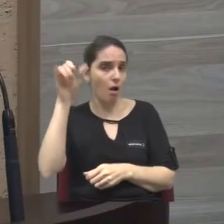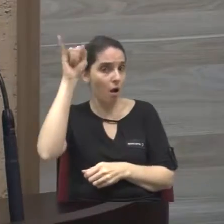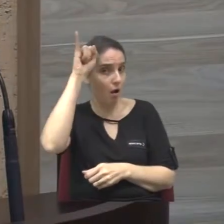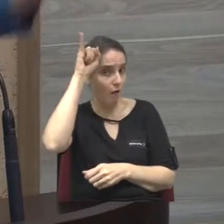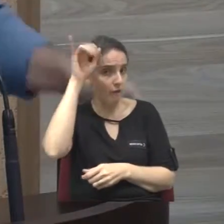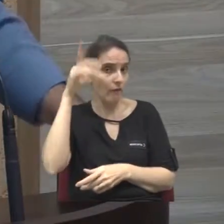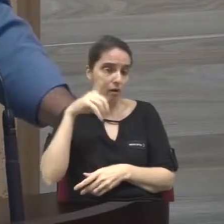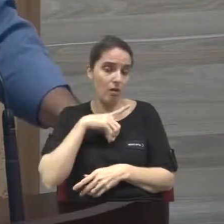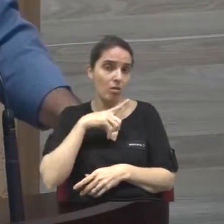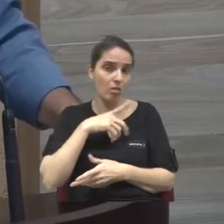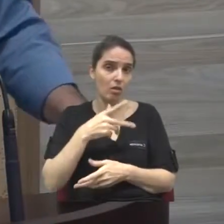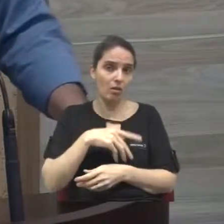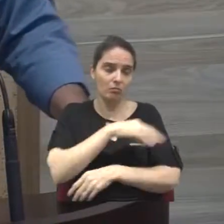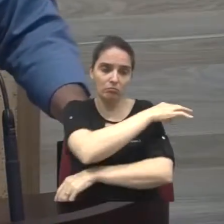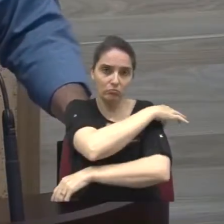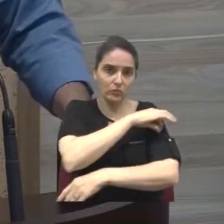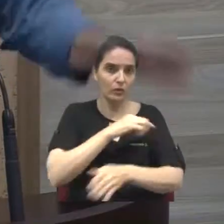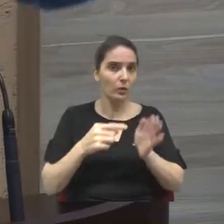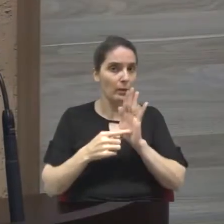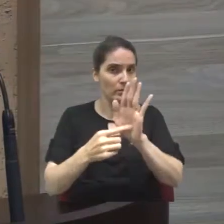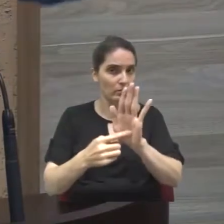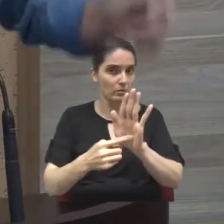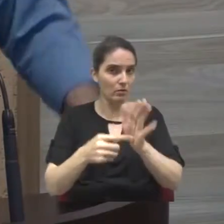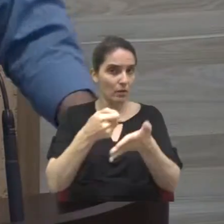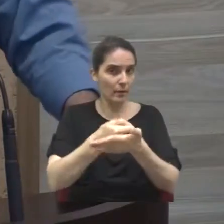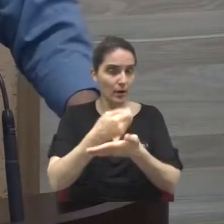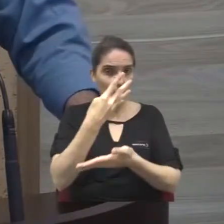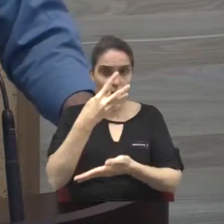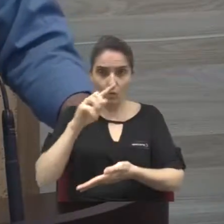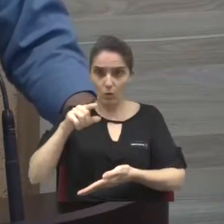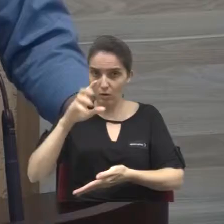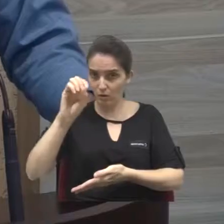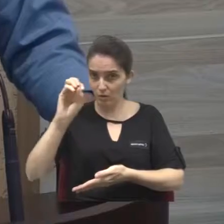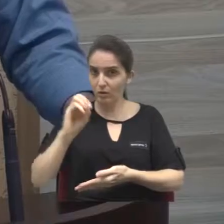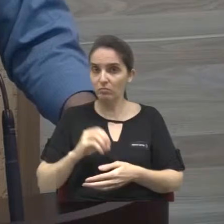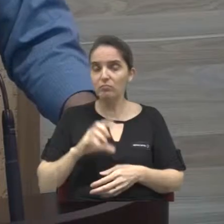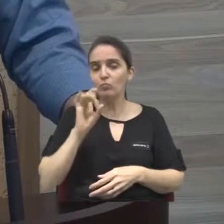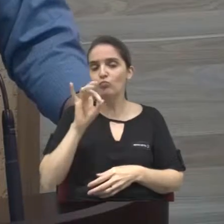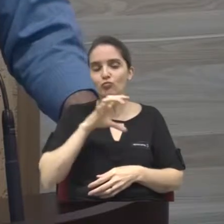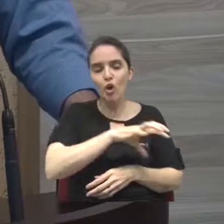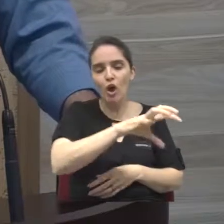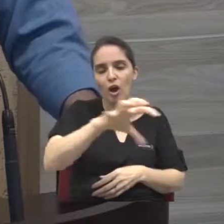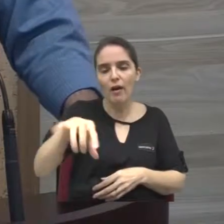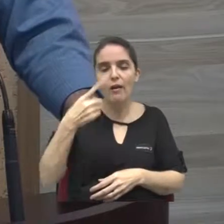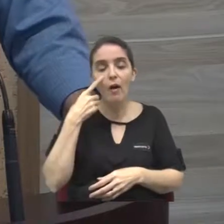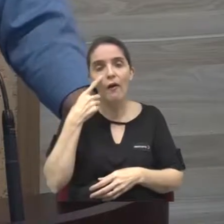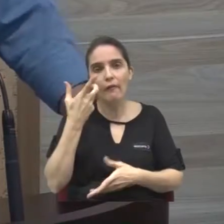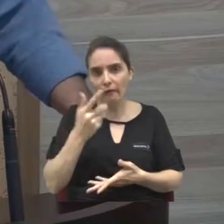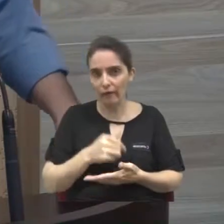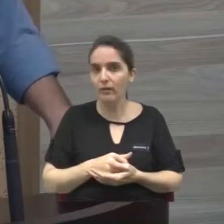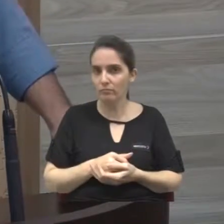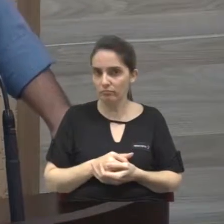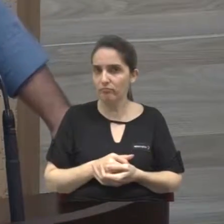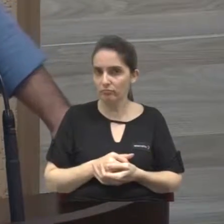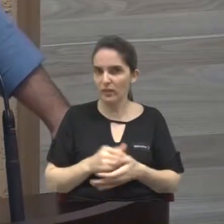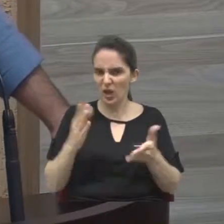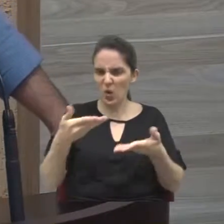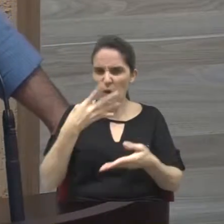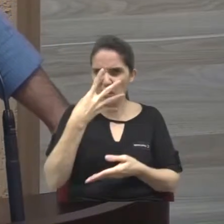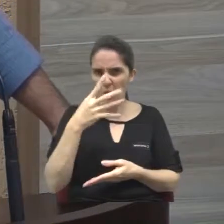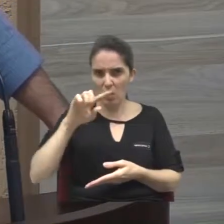mandou, que a tarifa está R$ 4,50. É só ir na região aqui e andar que vocês vão ver isso. Agora, nós pagarmos R$ 4,50 em um